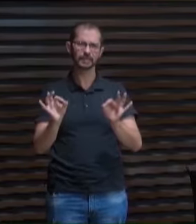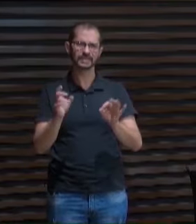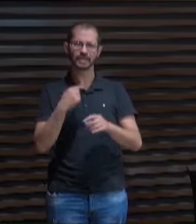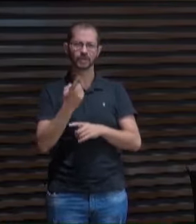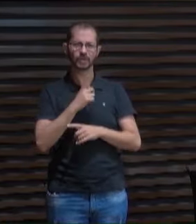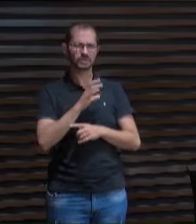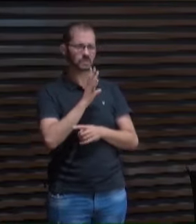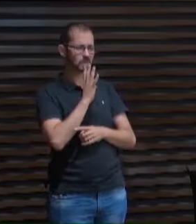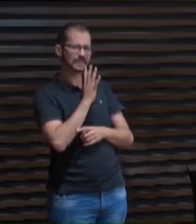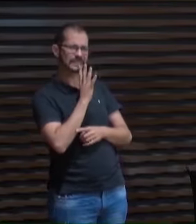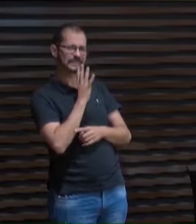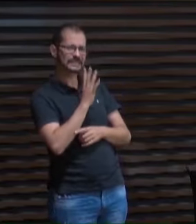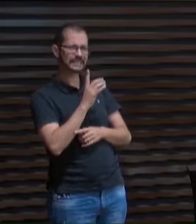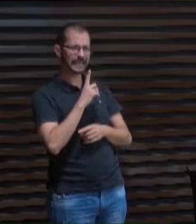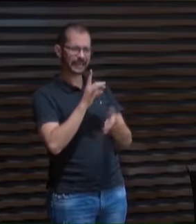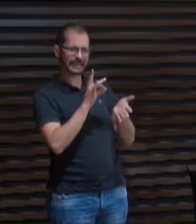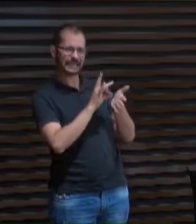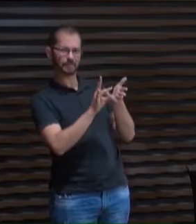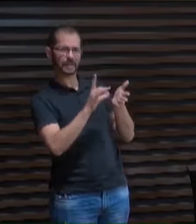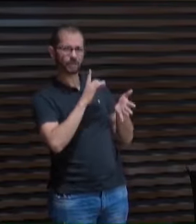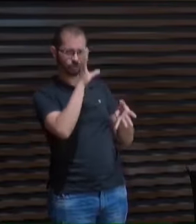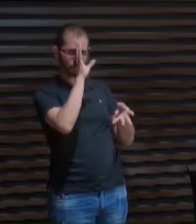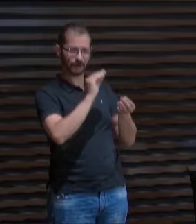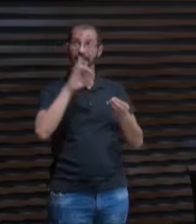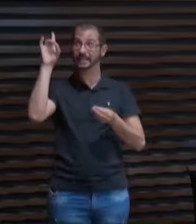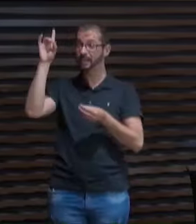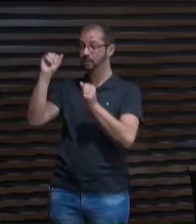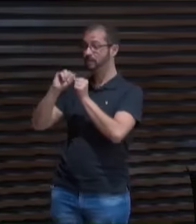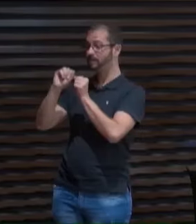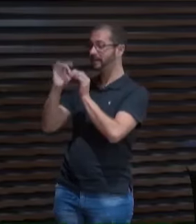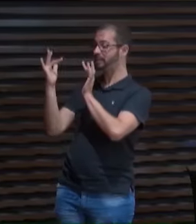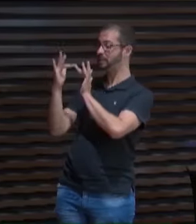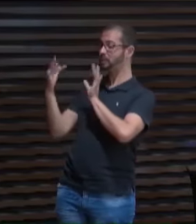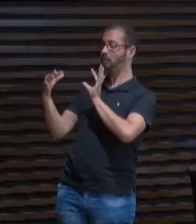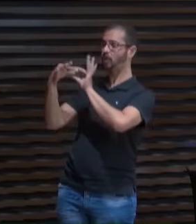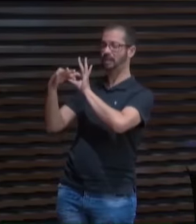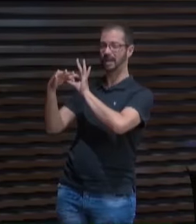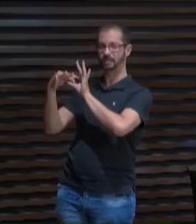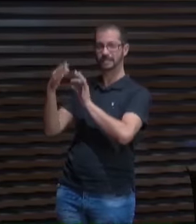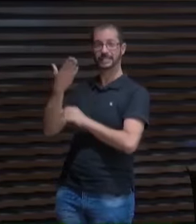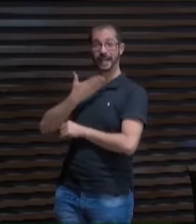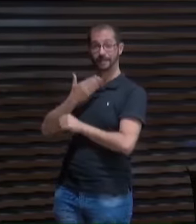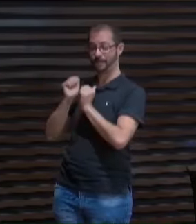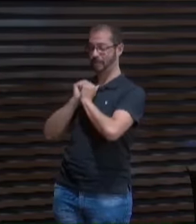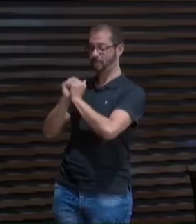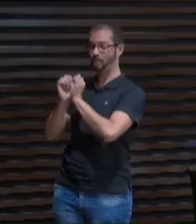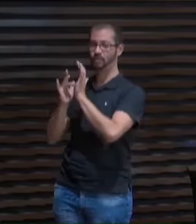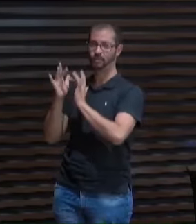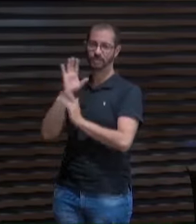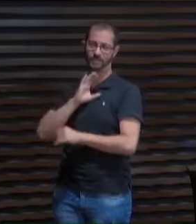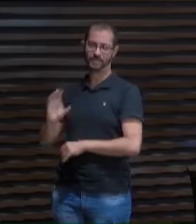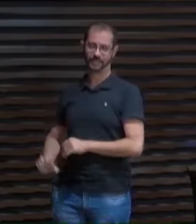seu amigo seus amigos por meio do seu filho Jesus nós temos a redenção em Cristo Jesus e ninguém